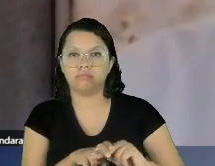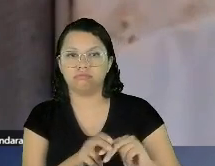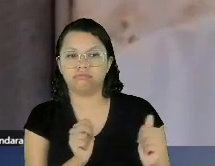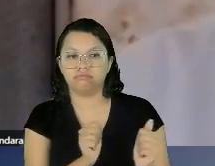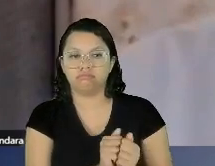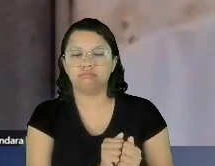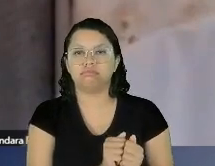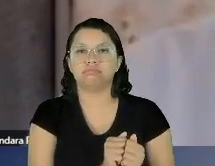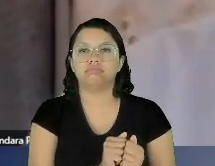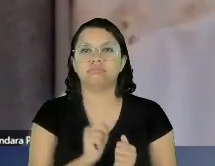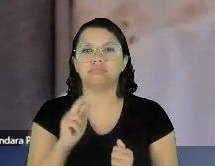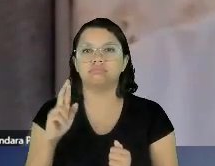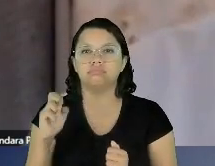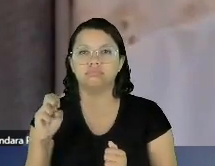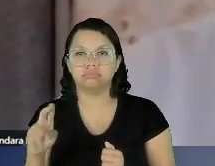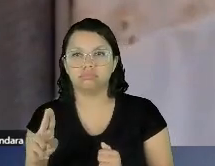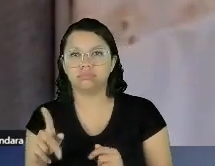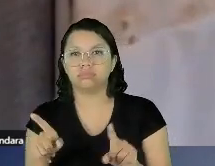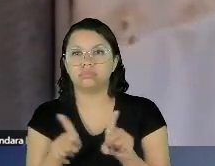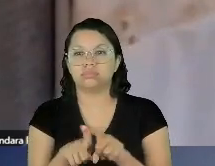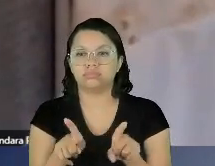réus. Também...